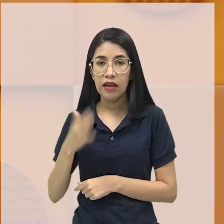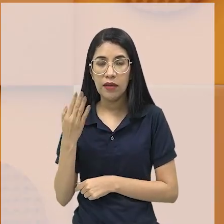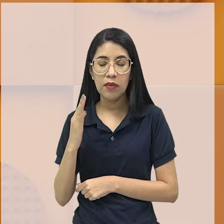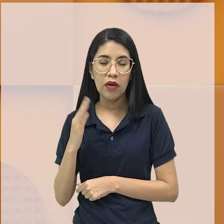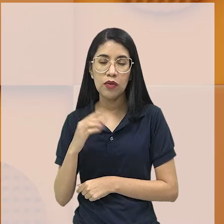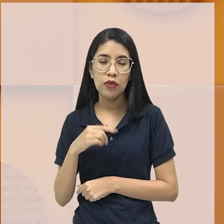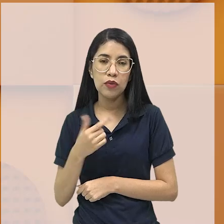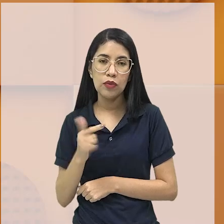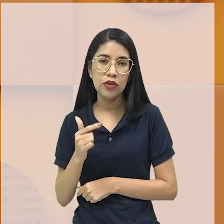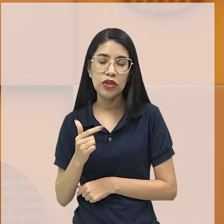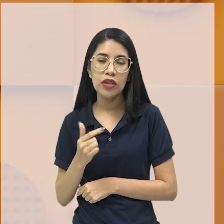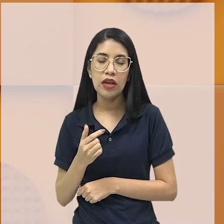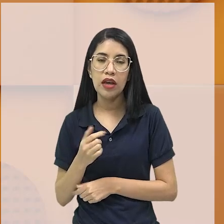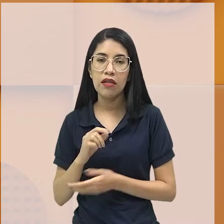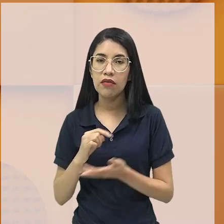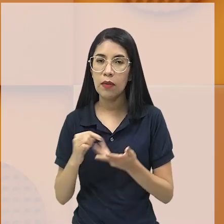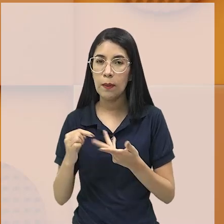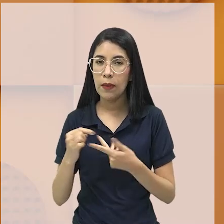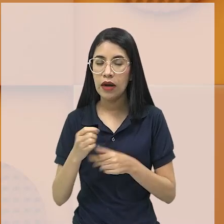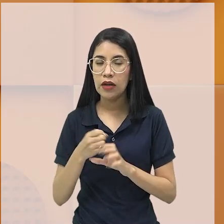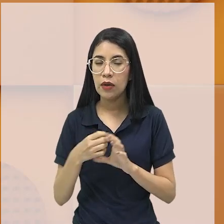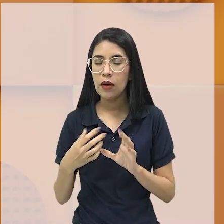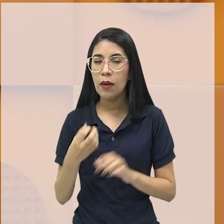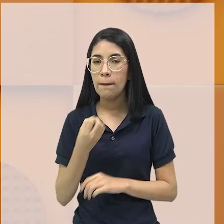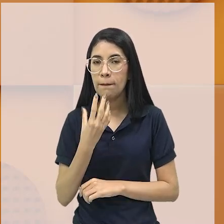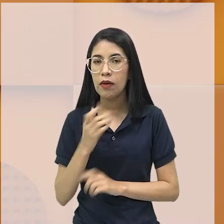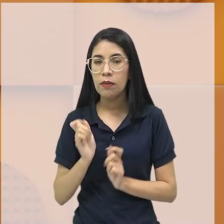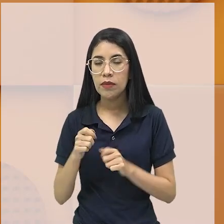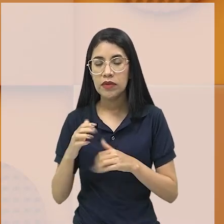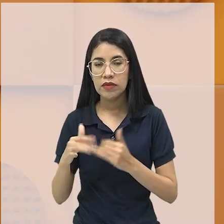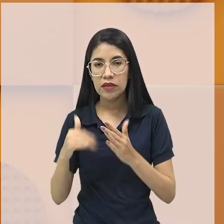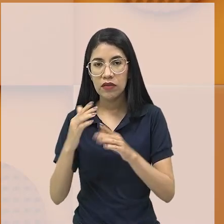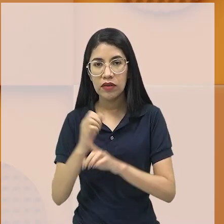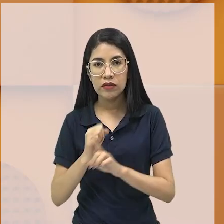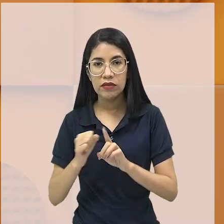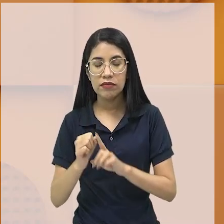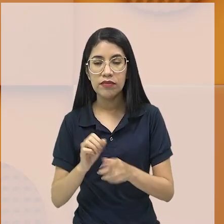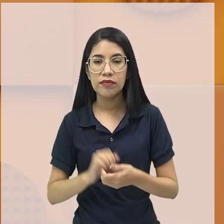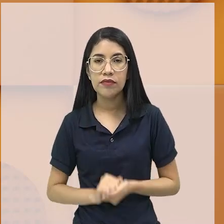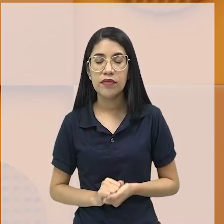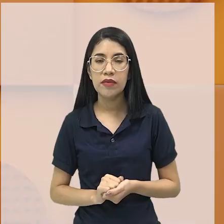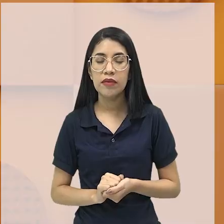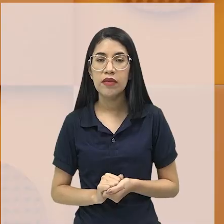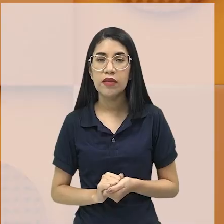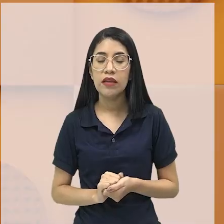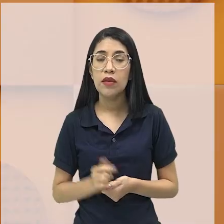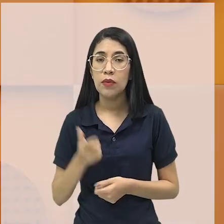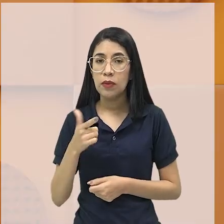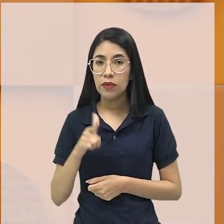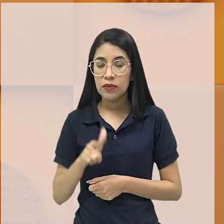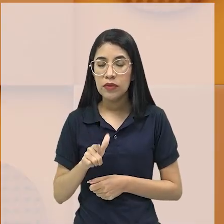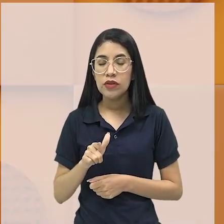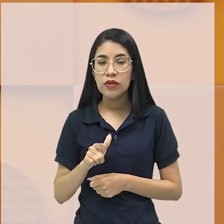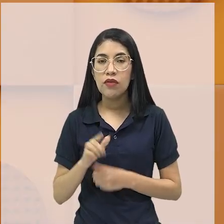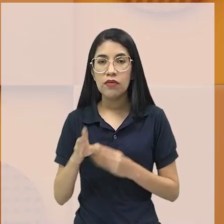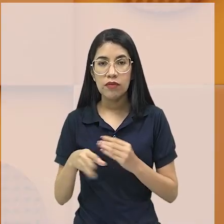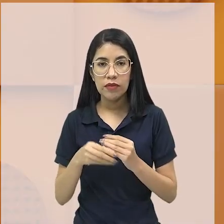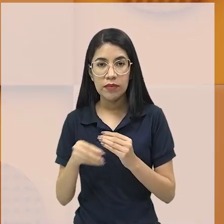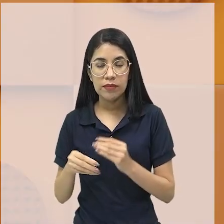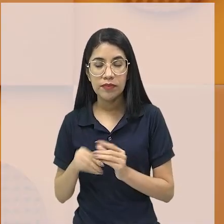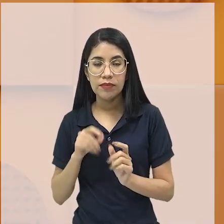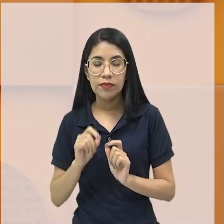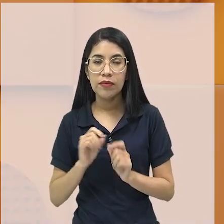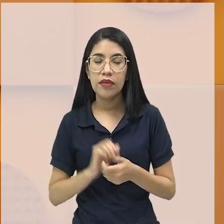tão vantajoso para levar a um desenvolvimento social. Então, eu gostaria muito de salientar mais uma vez para você, aluno,